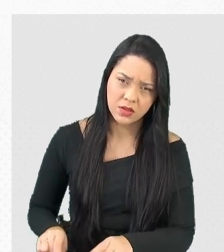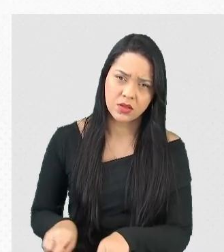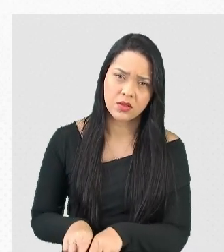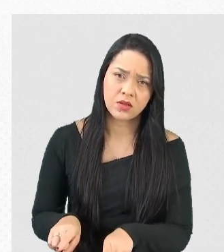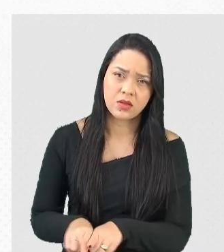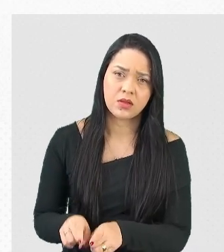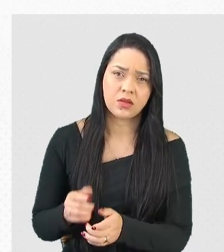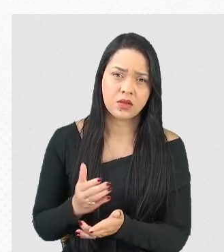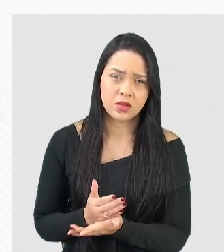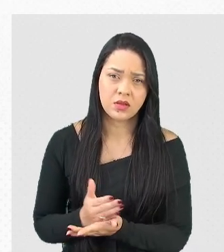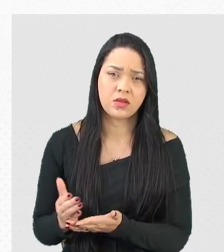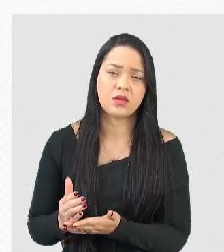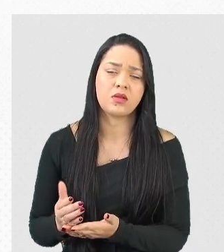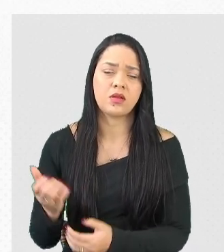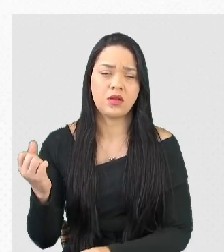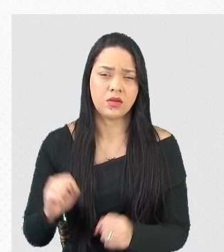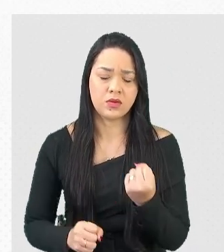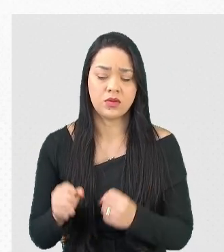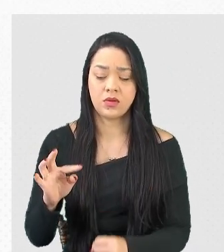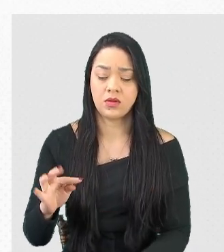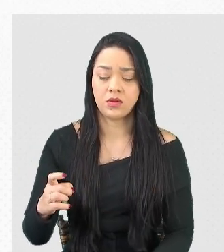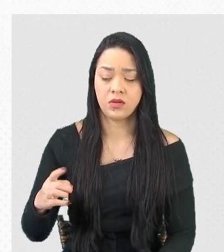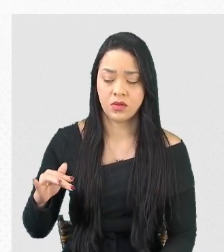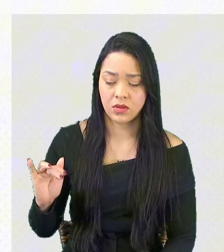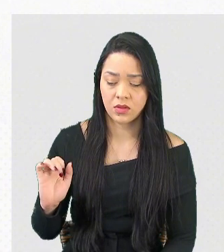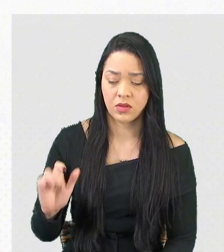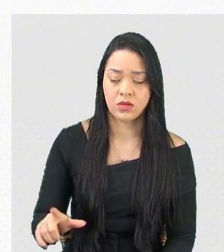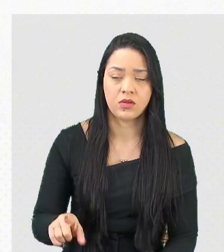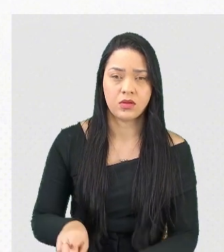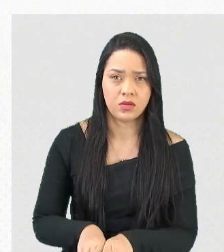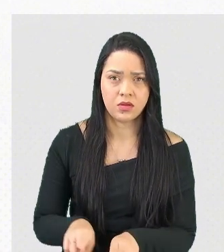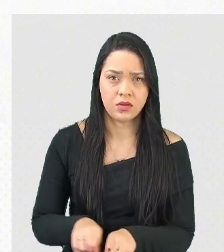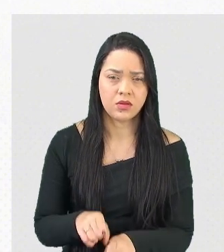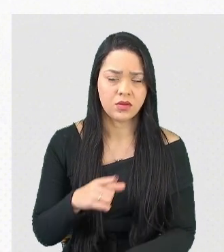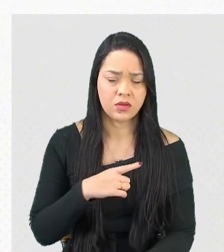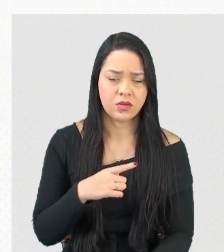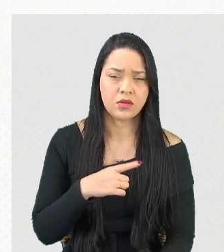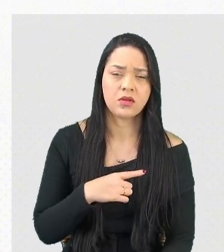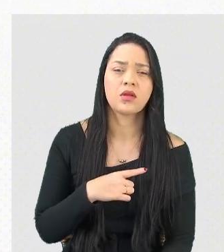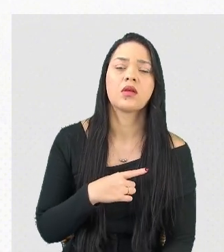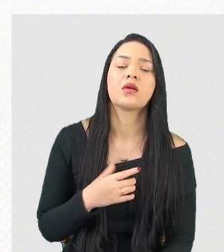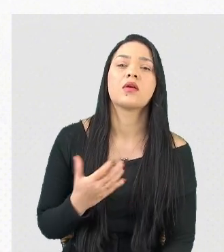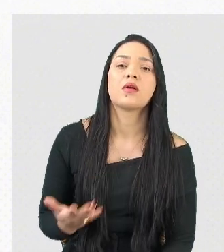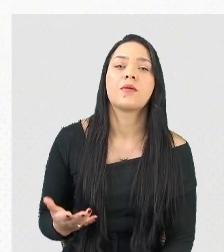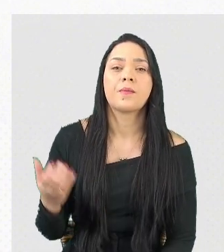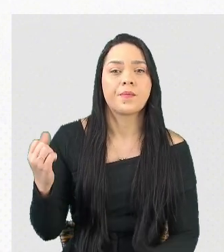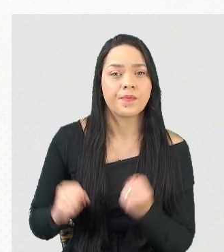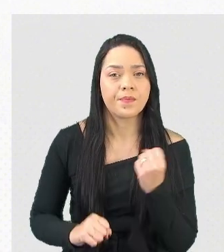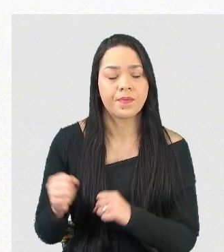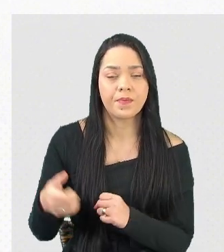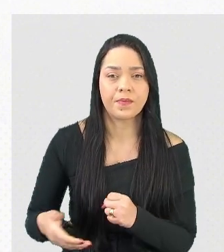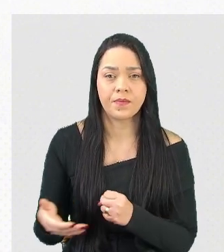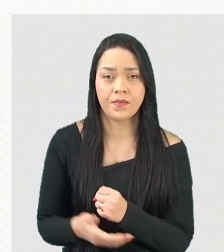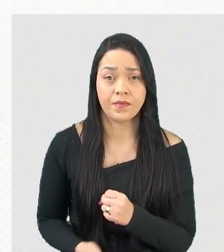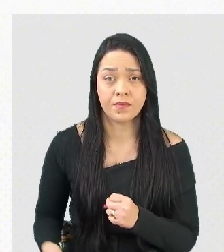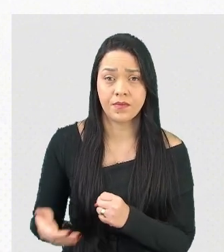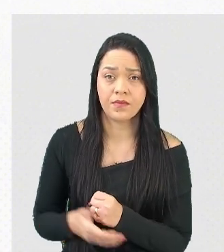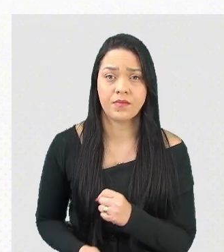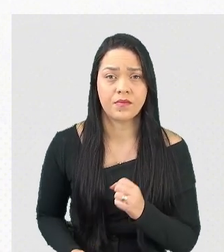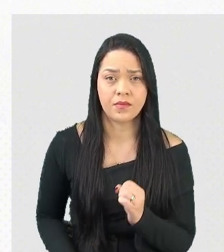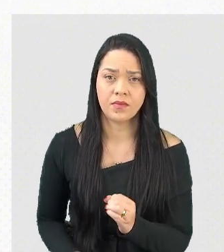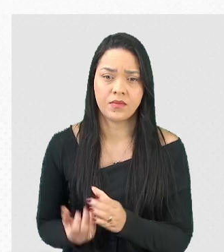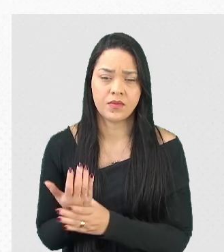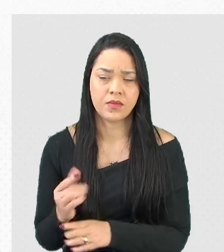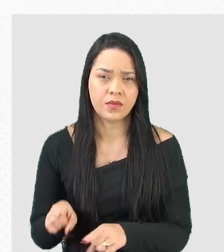os tecidos domésticos e até mesmo a indústria de base, né, na produção, né, de aço, na produção aí da siderurgia